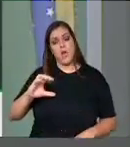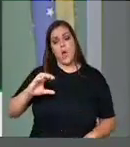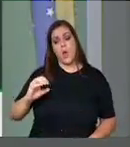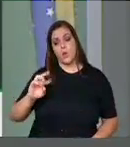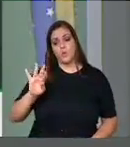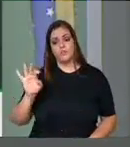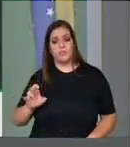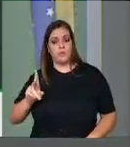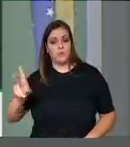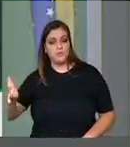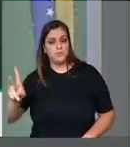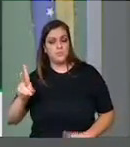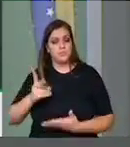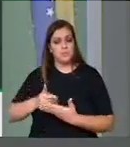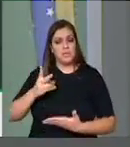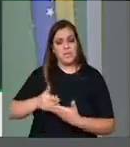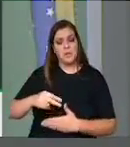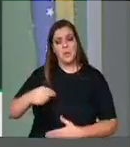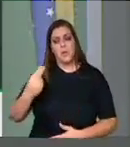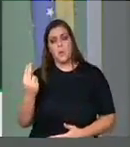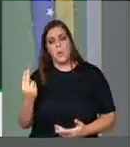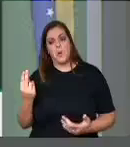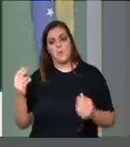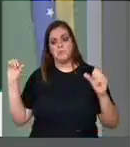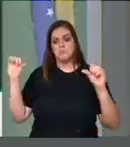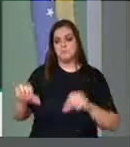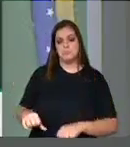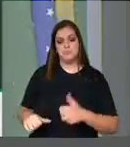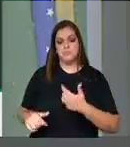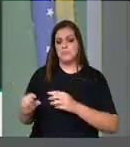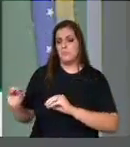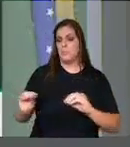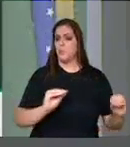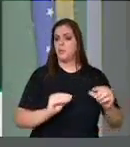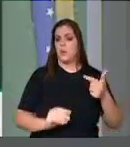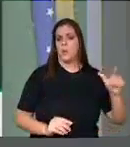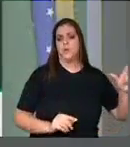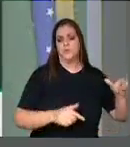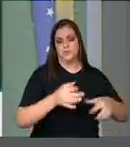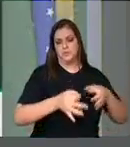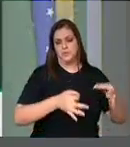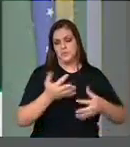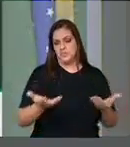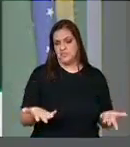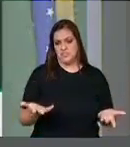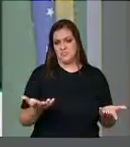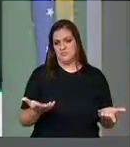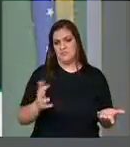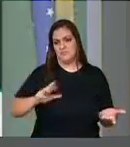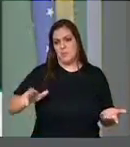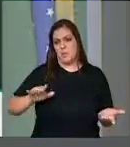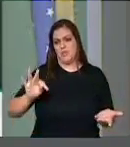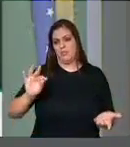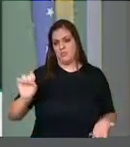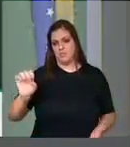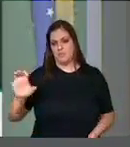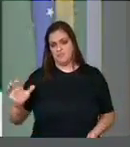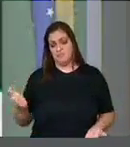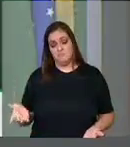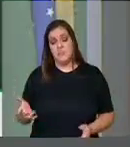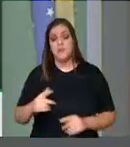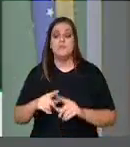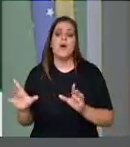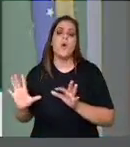talvez, delegar suas atribuições à Justiça propriamente dita. Mas, de qualquer maneira, no